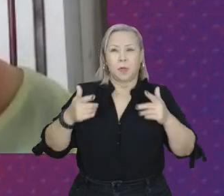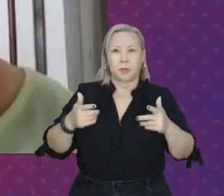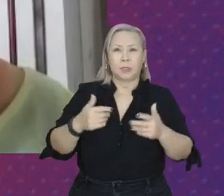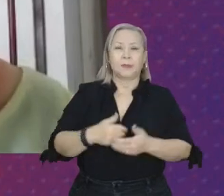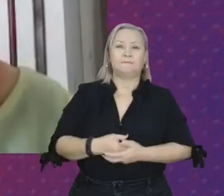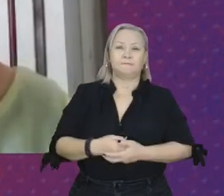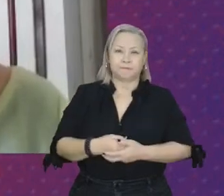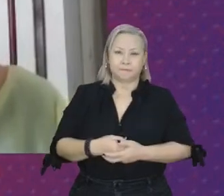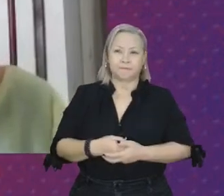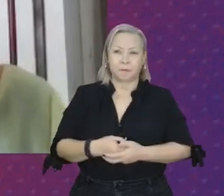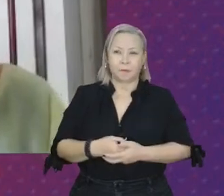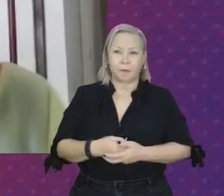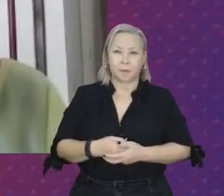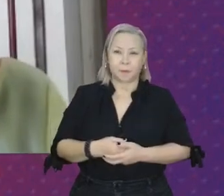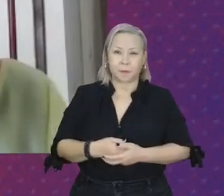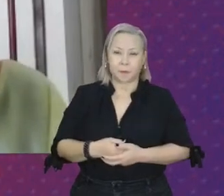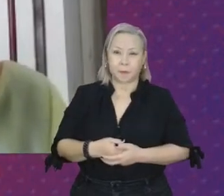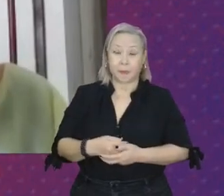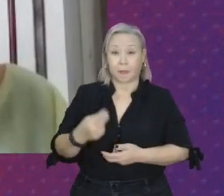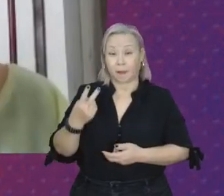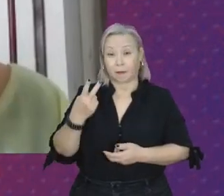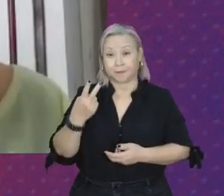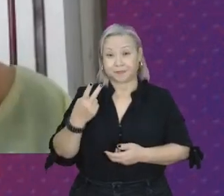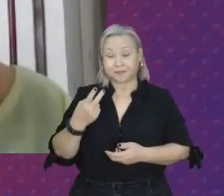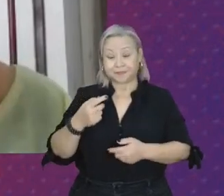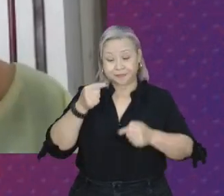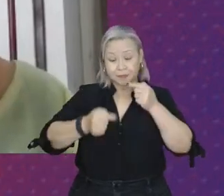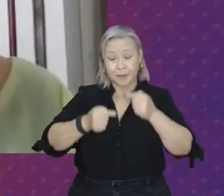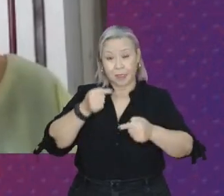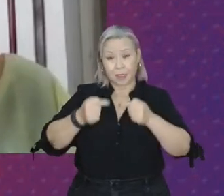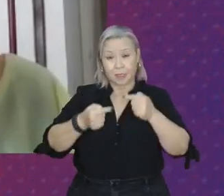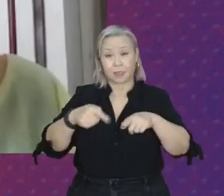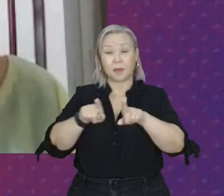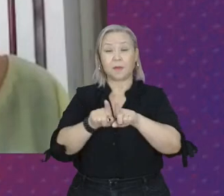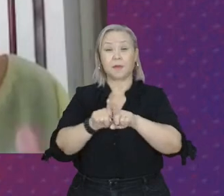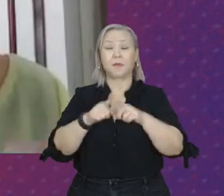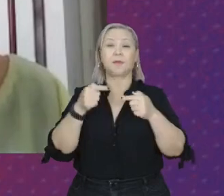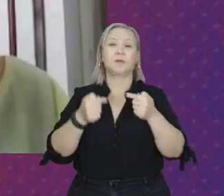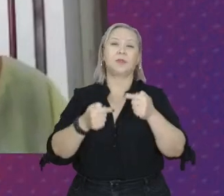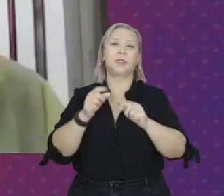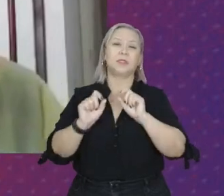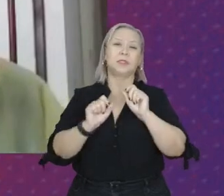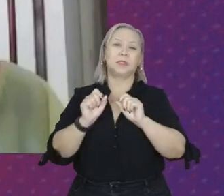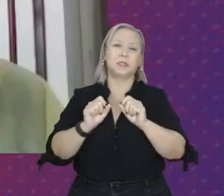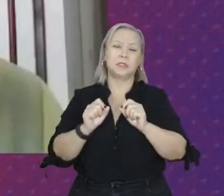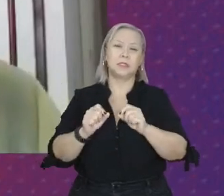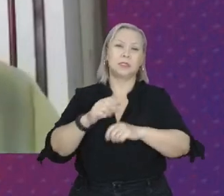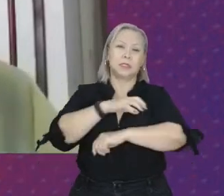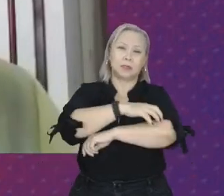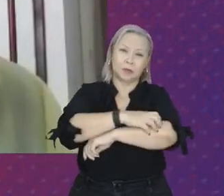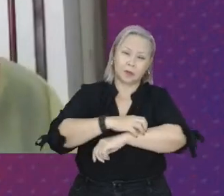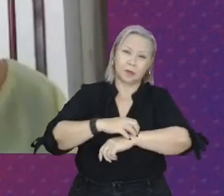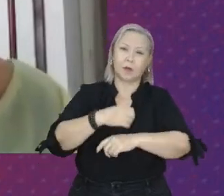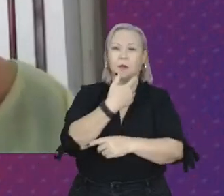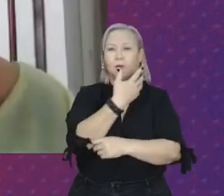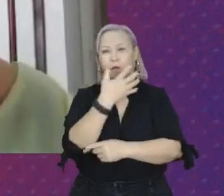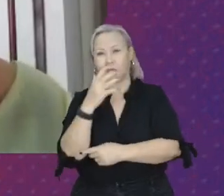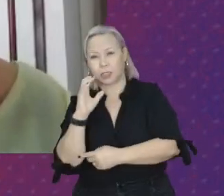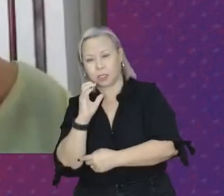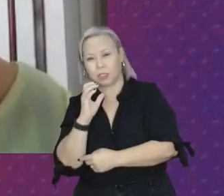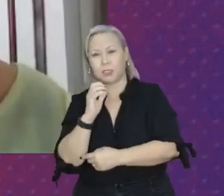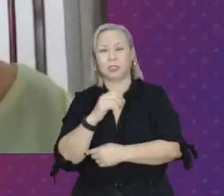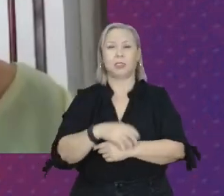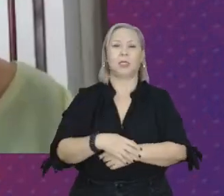planos correspondentes à política, e também a Política de Agroecologia e Produção Orgânica, com o seu